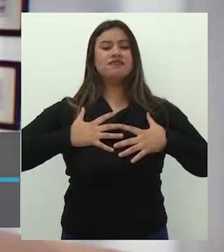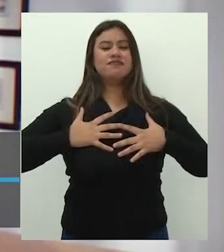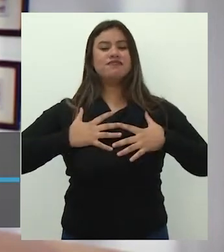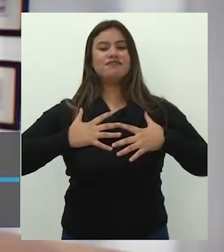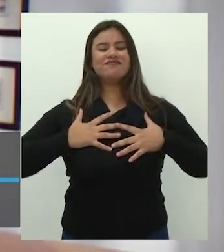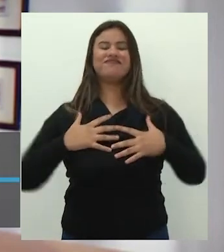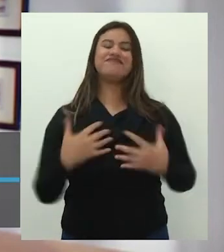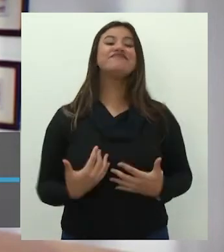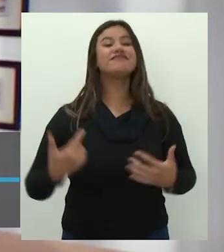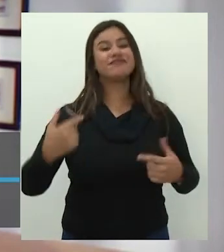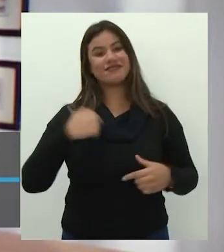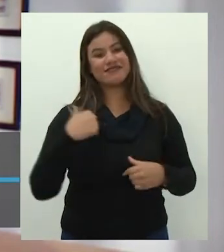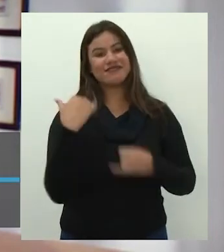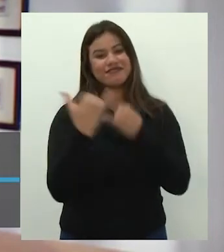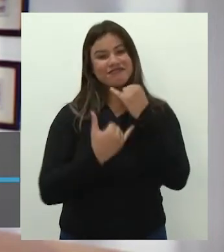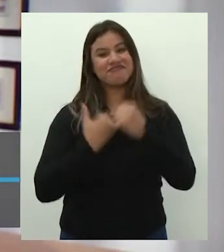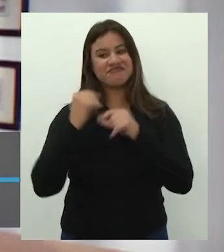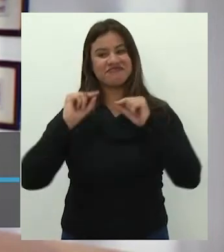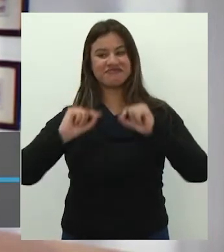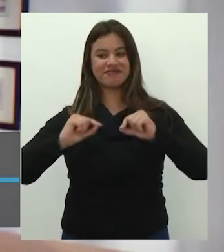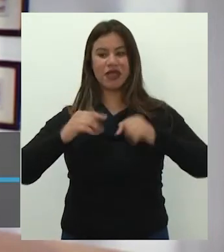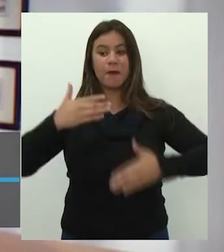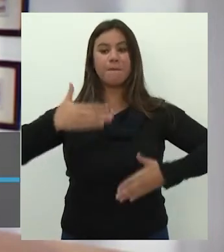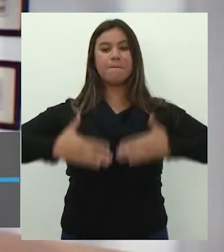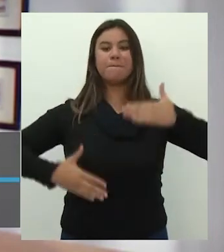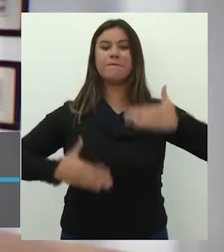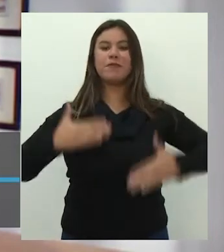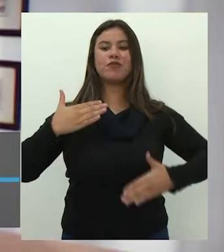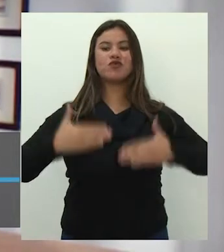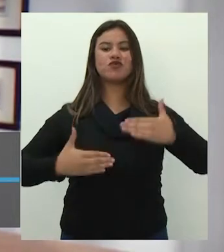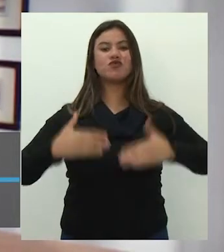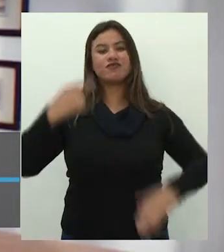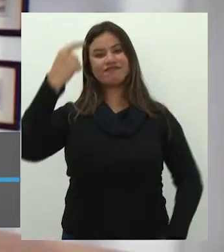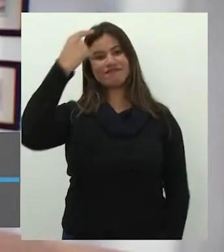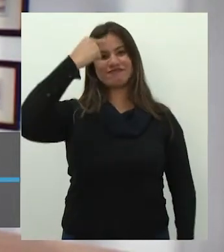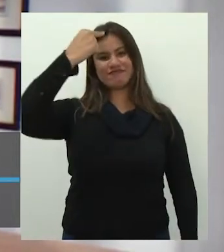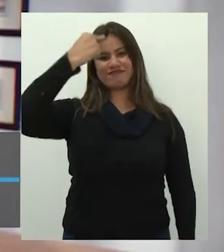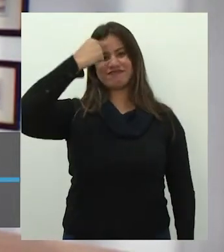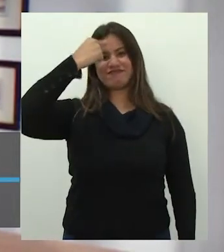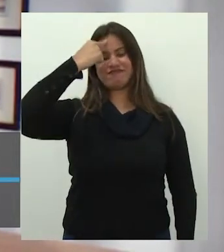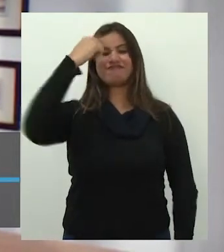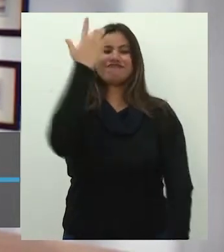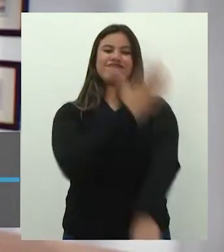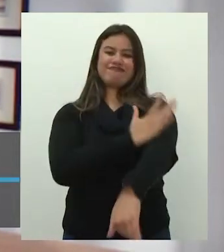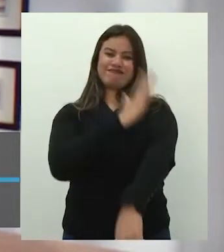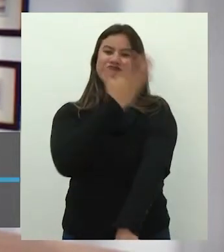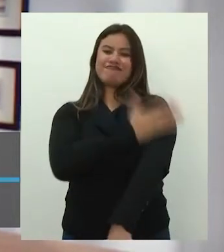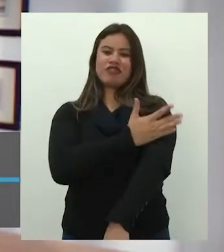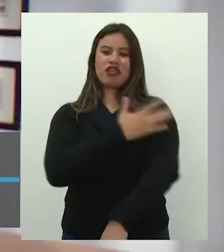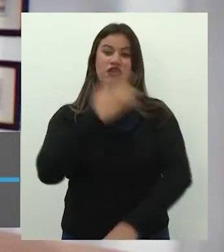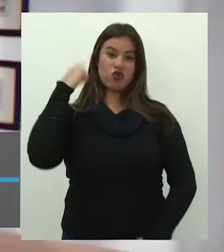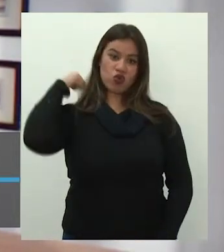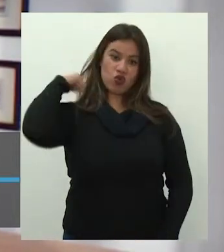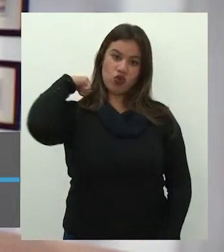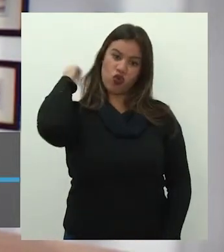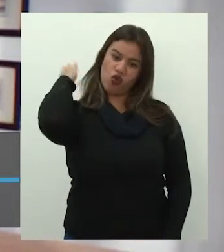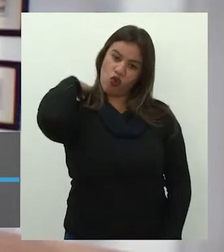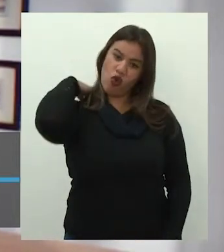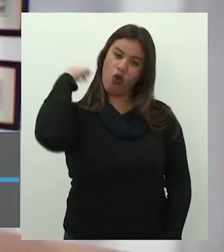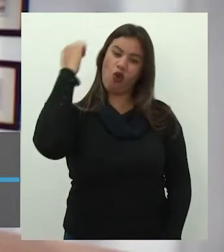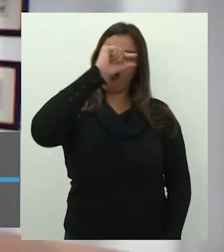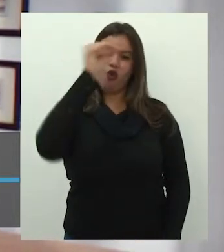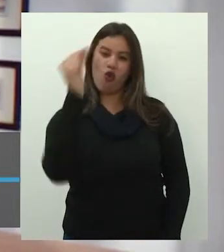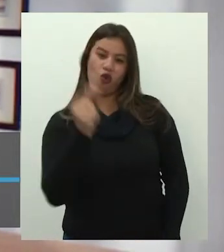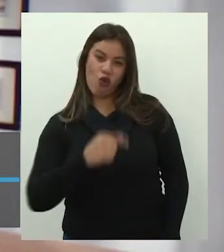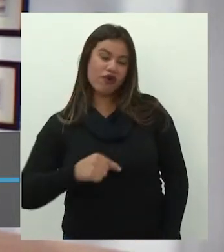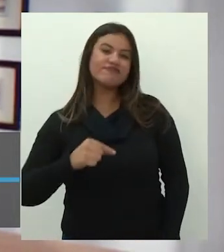sempre brinco que postura é aqui, ó. Não é nas costas, não.